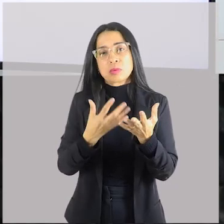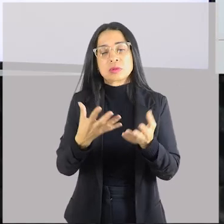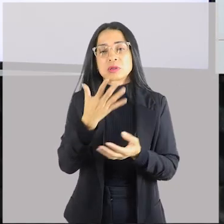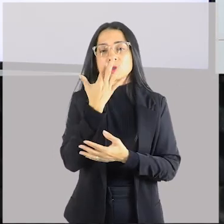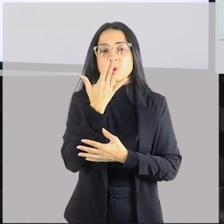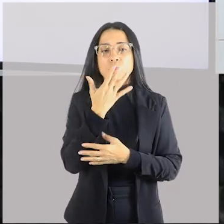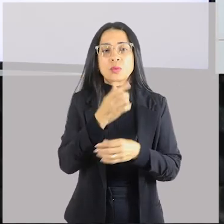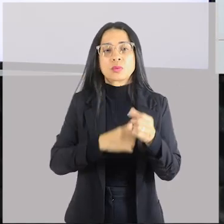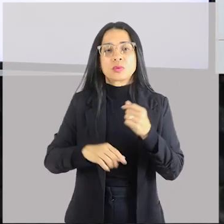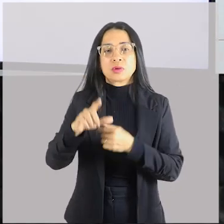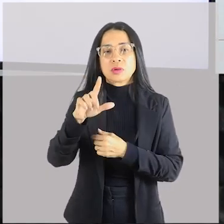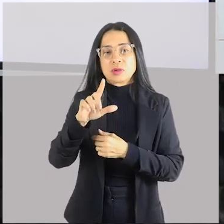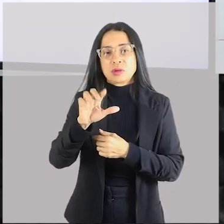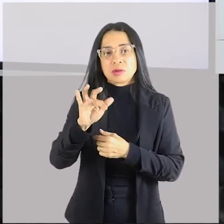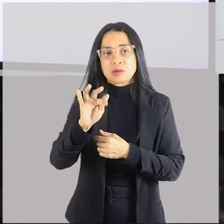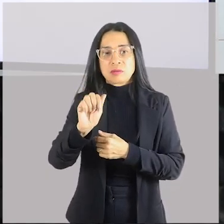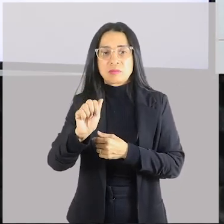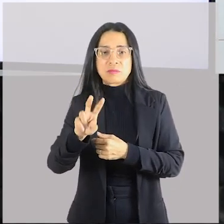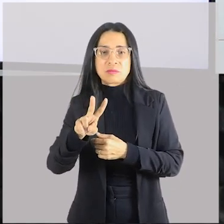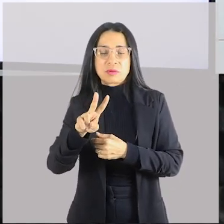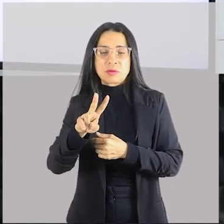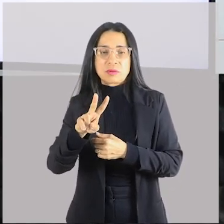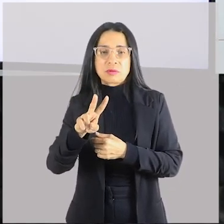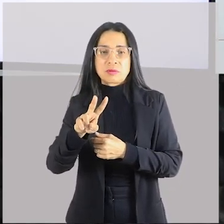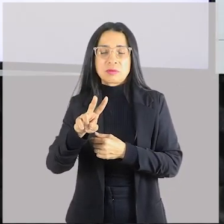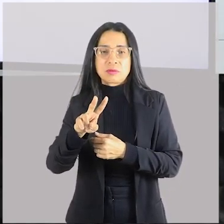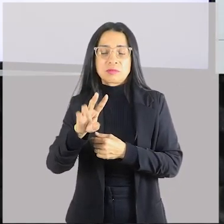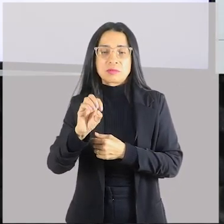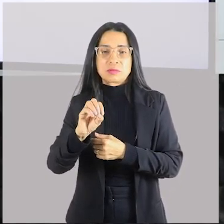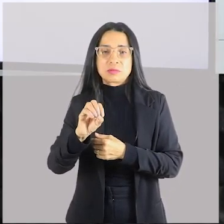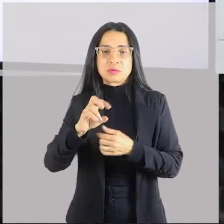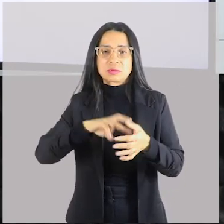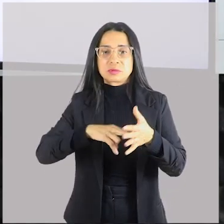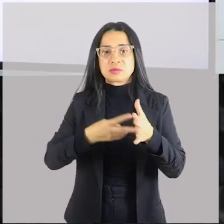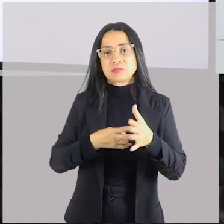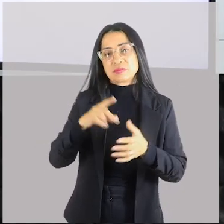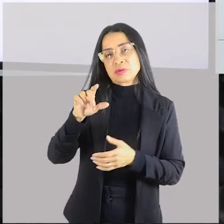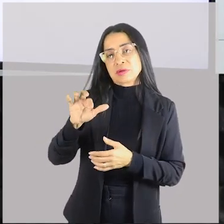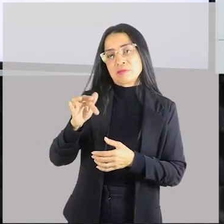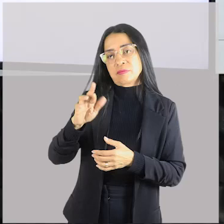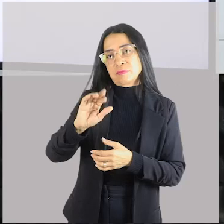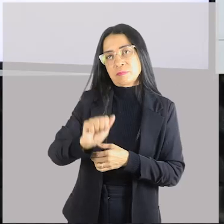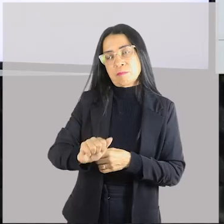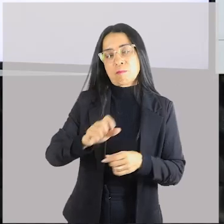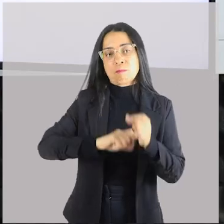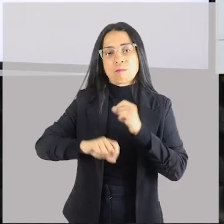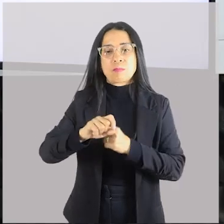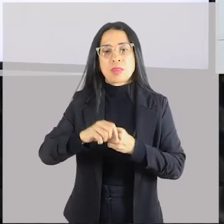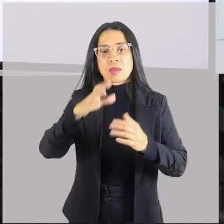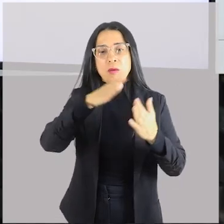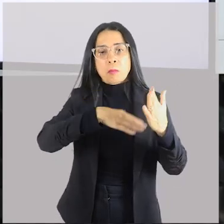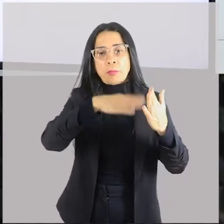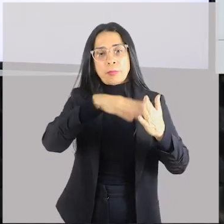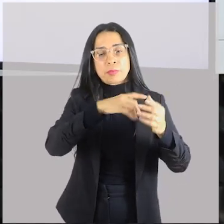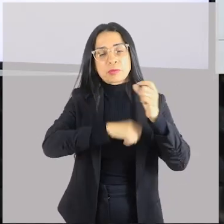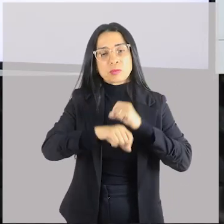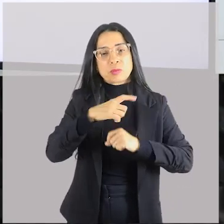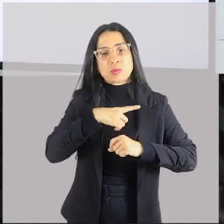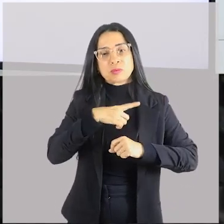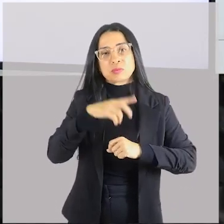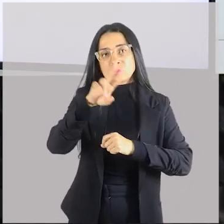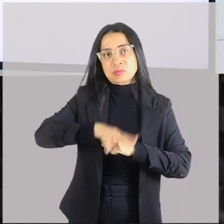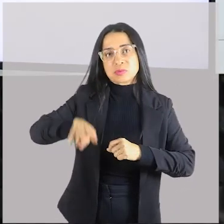a palavra FV ou FV é uma palavra francesa significa fera então os pintores fvas pintavam com cores tão